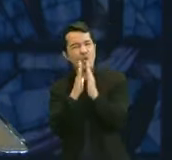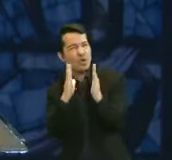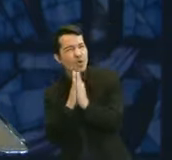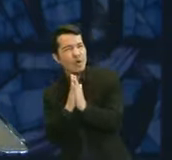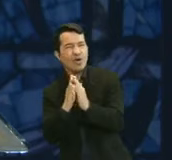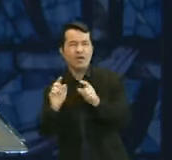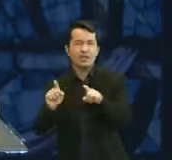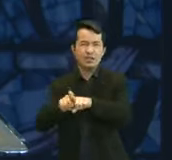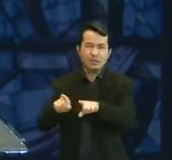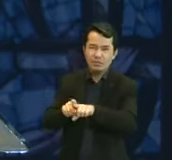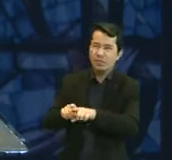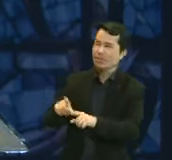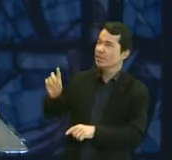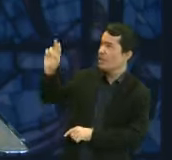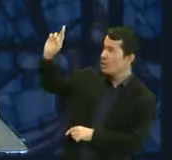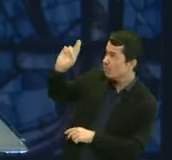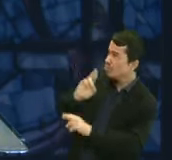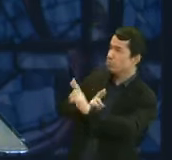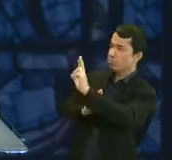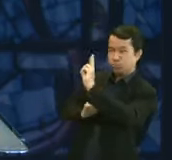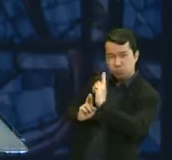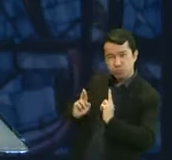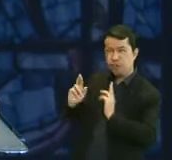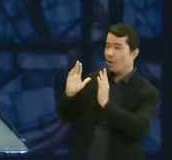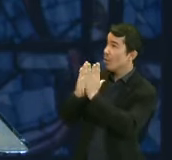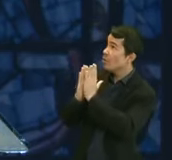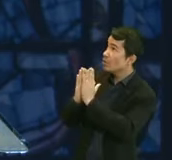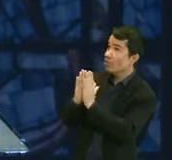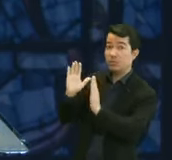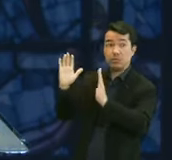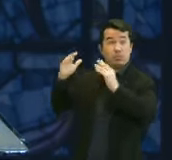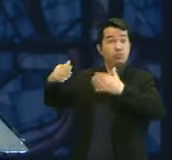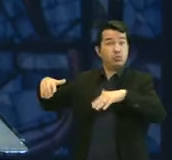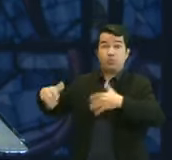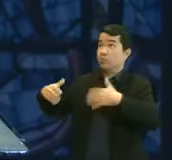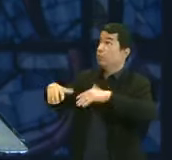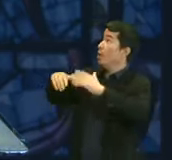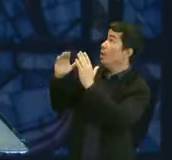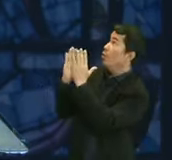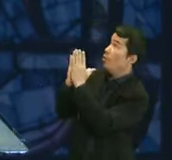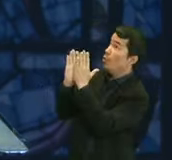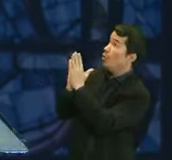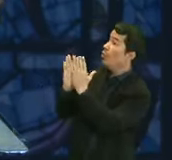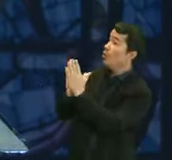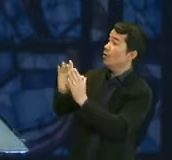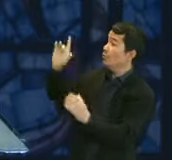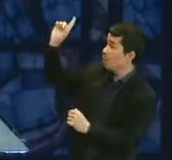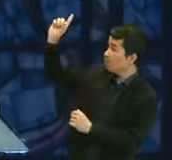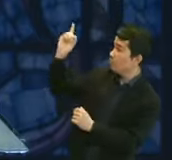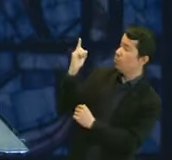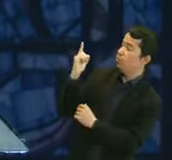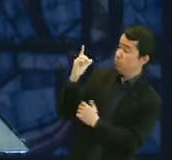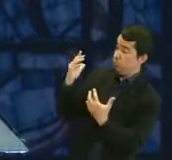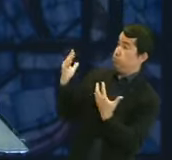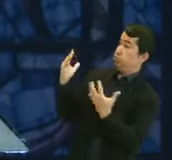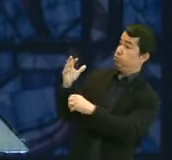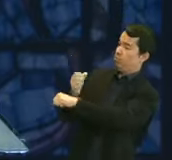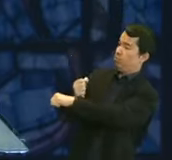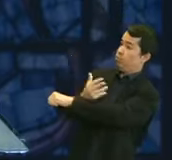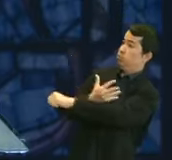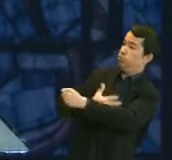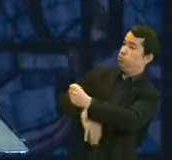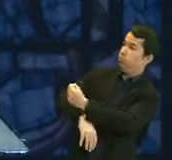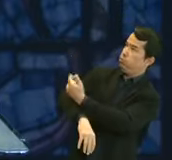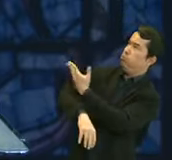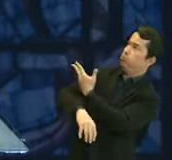respostas da oração, que já oraram e sentiram a presença daquele que é poderoso para fazer infinitamente